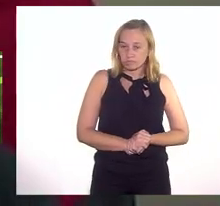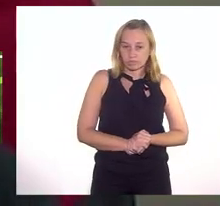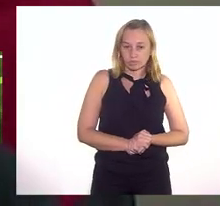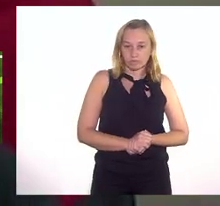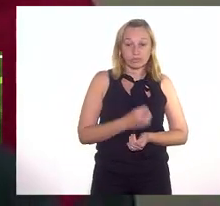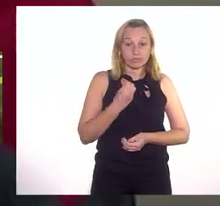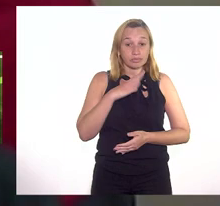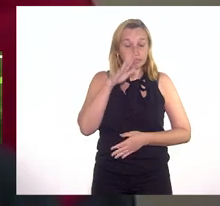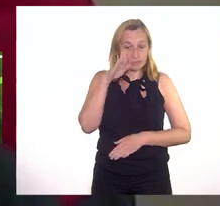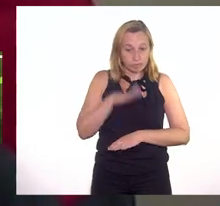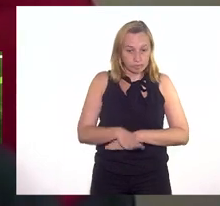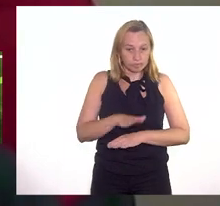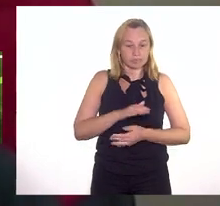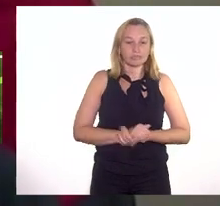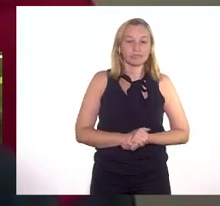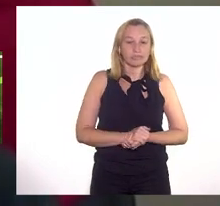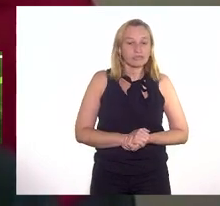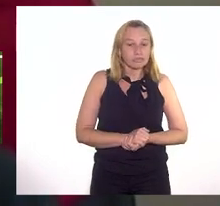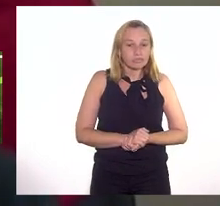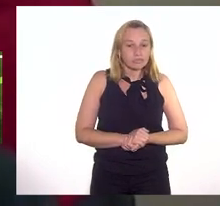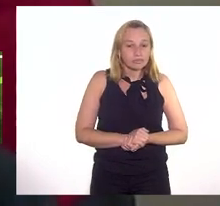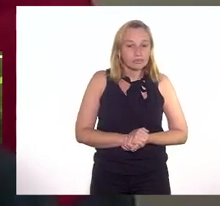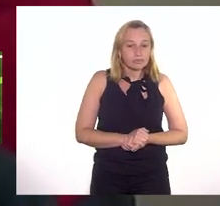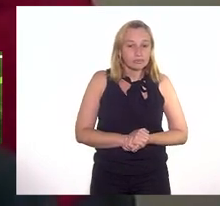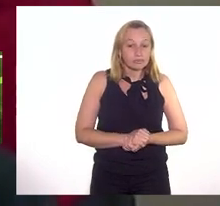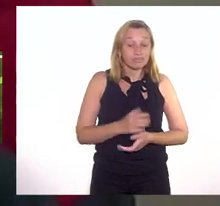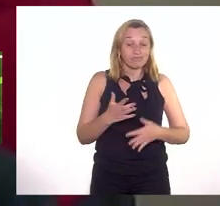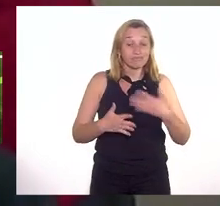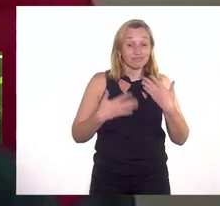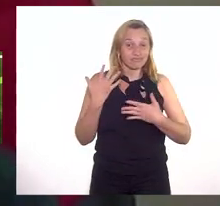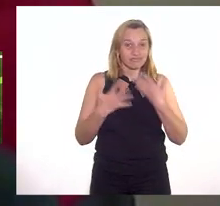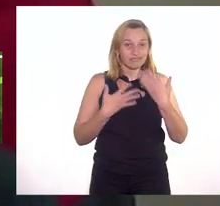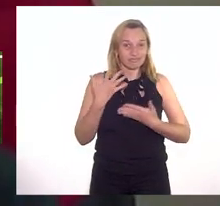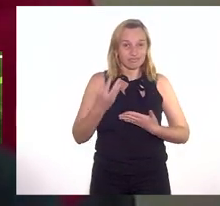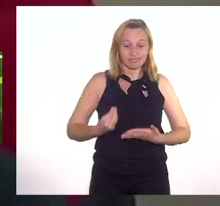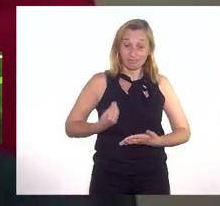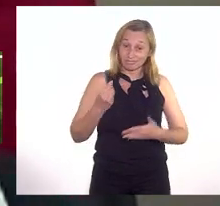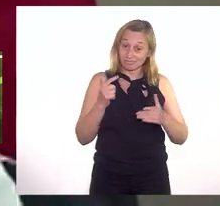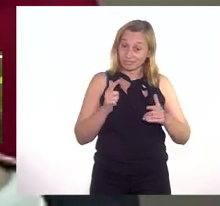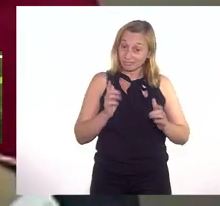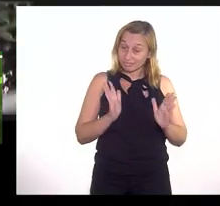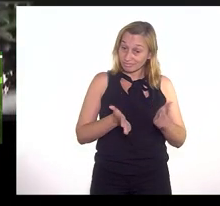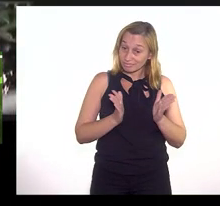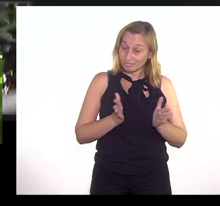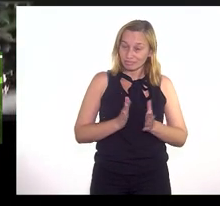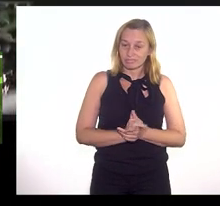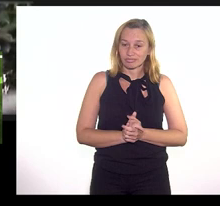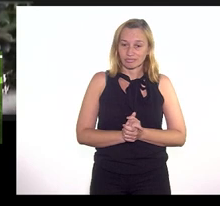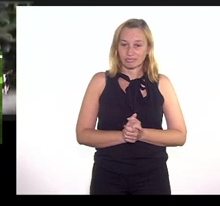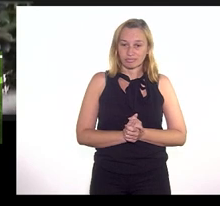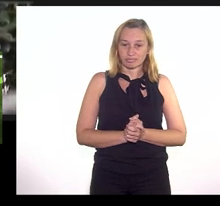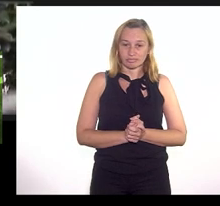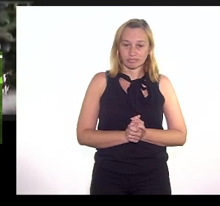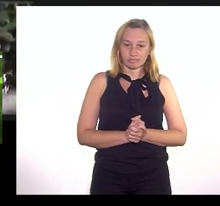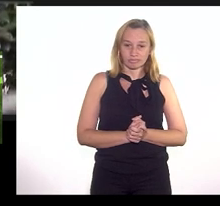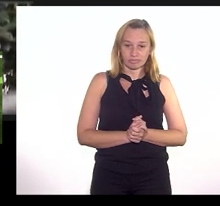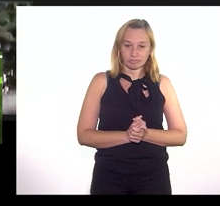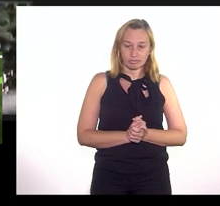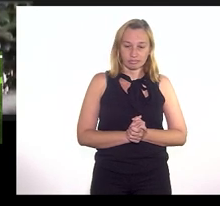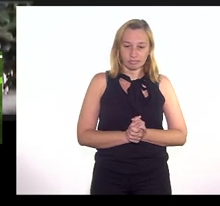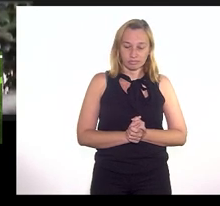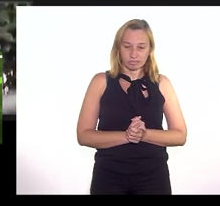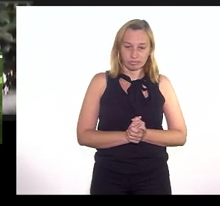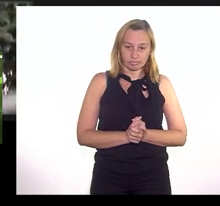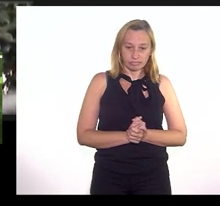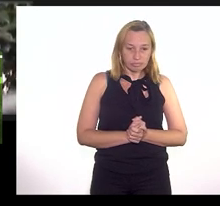Boa tarde. Estou muito contente de estar aqui hoje. Está sem som, Ângela. Está